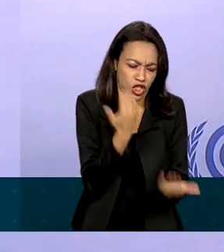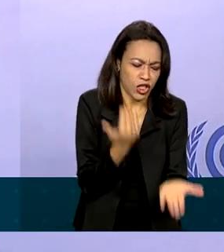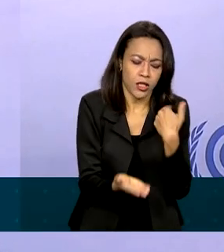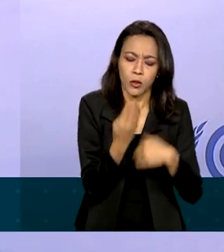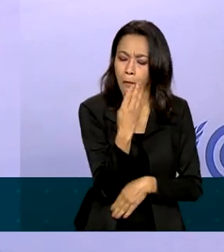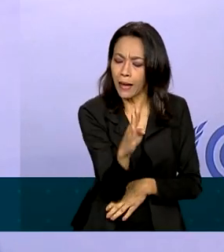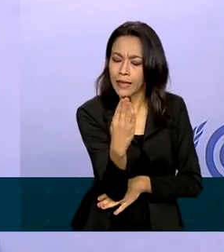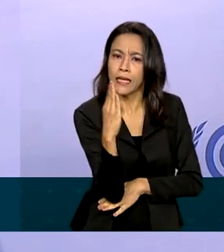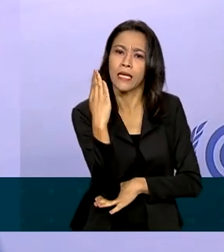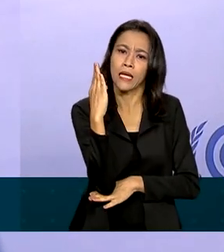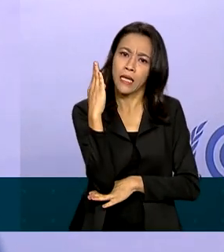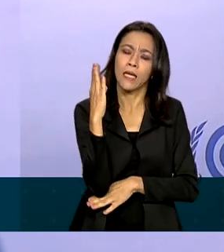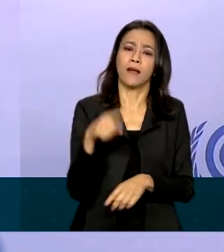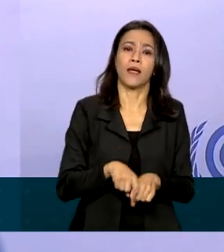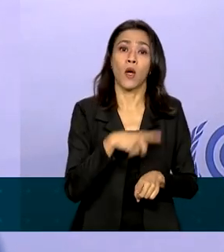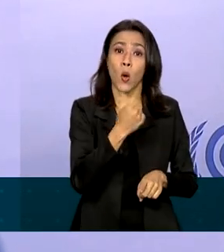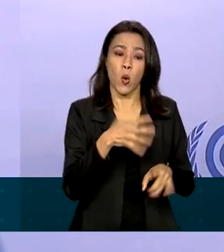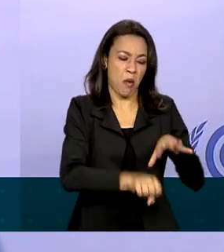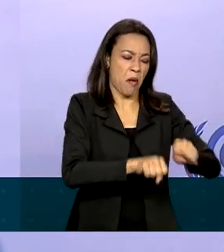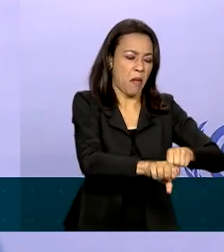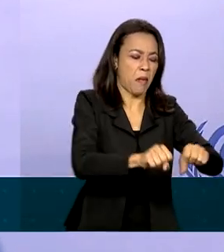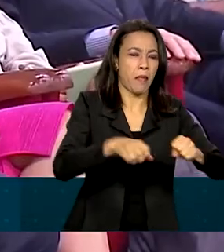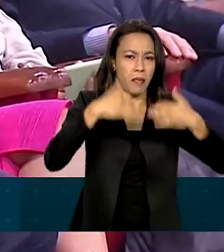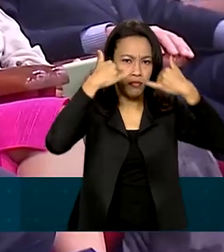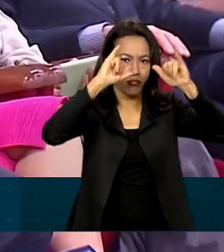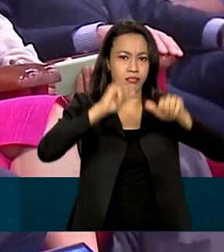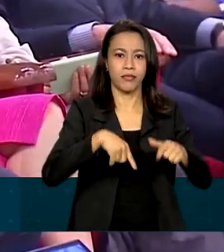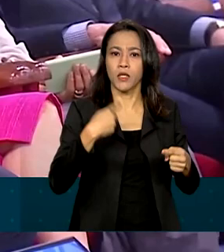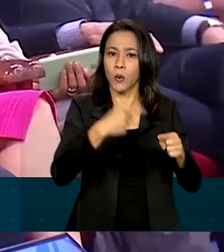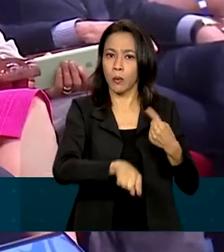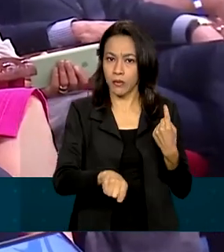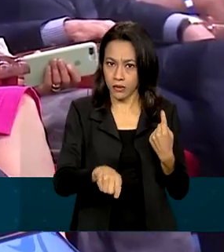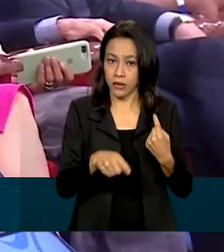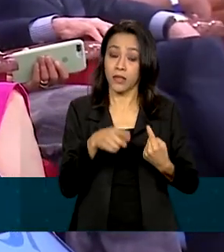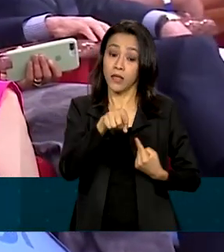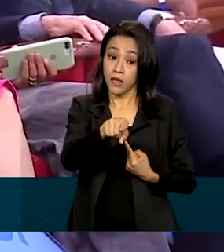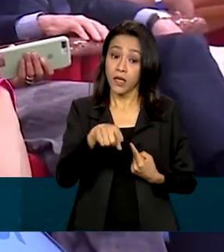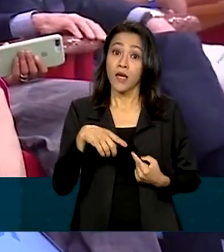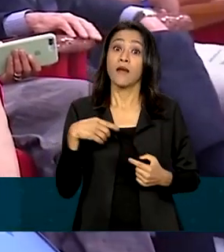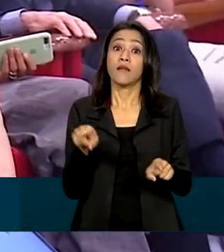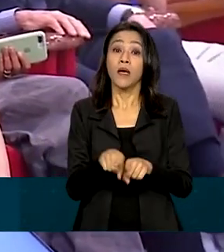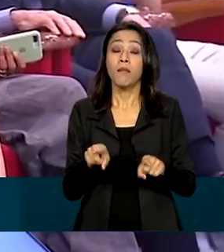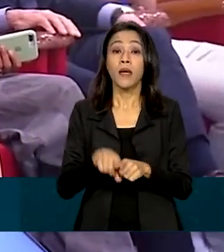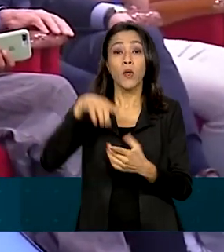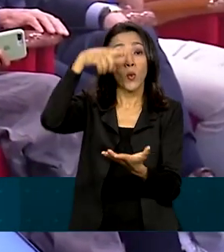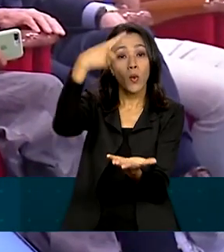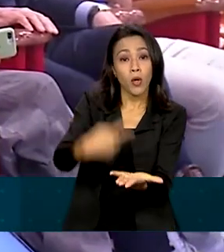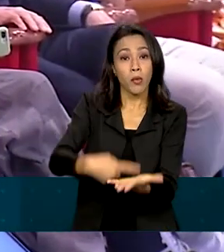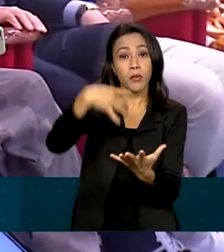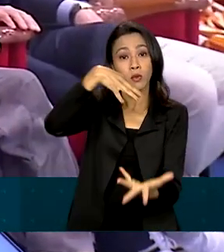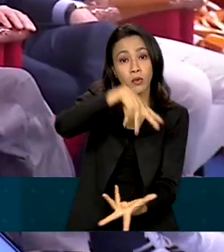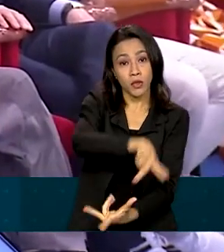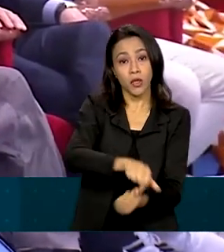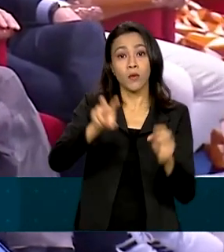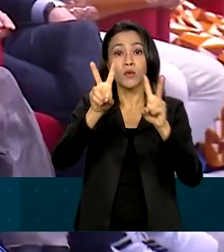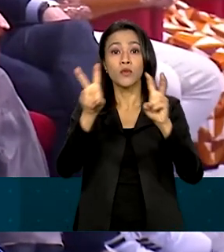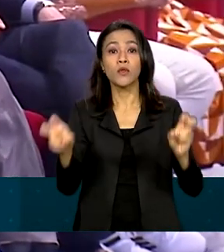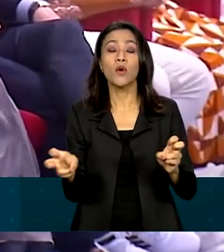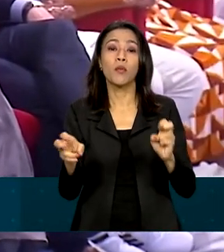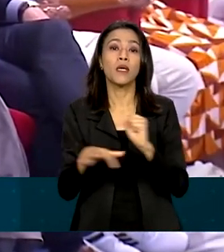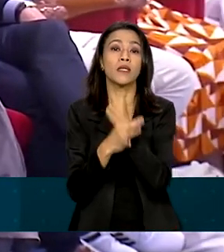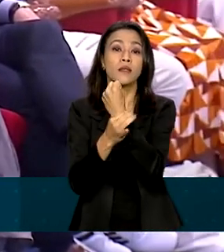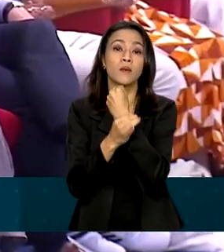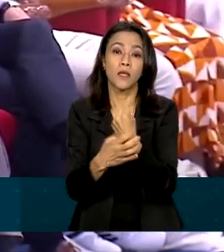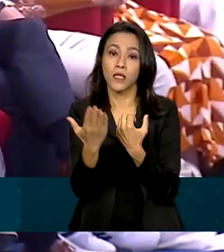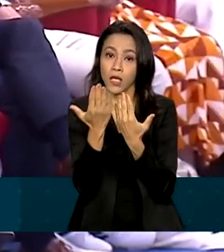madeira, ocupação agropecuária indevida. Lula também propôs uma aliança mundial pela segurança alimentar, pelo